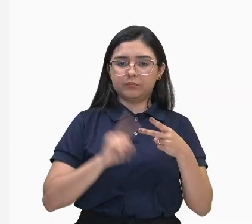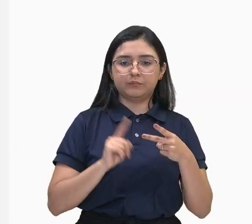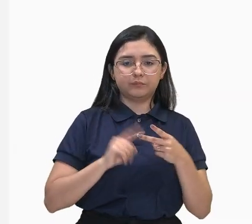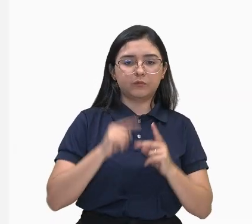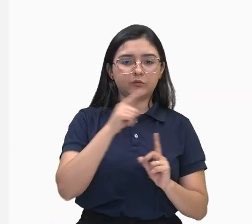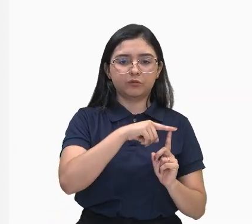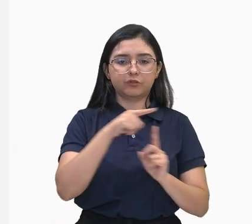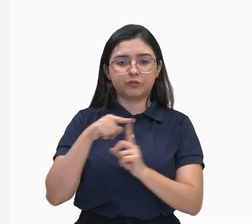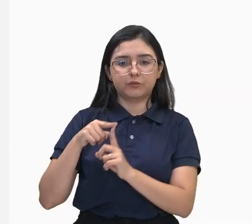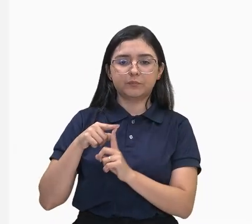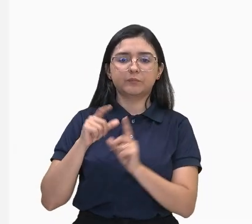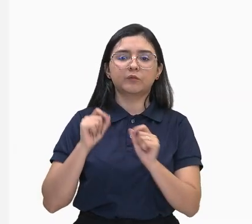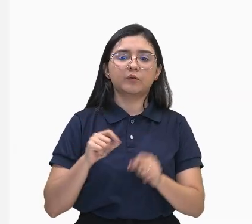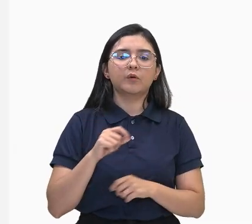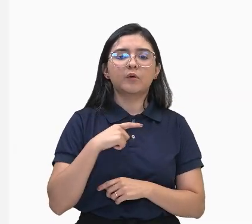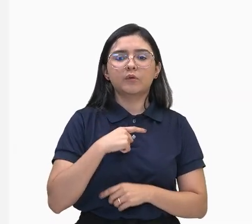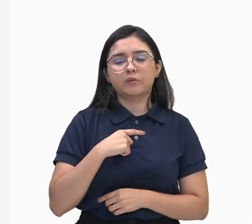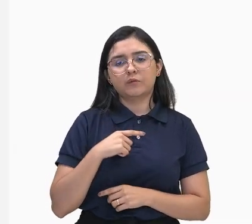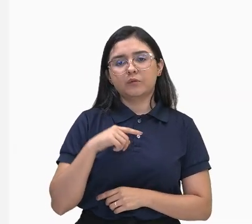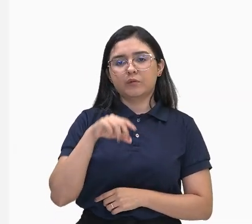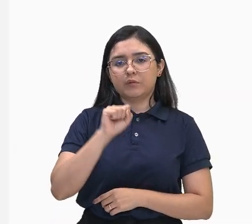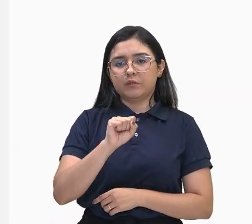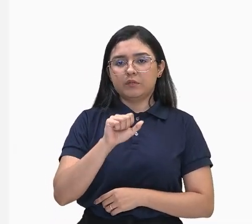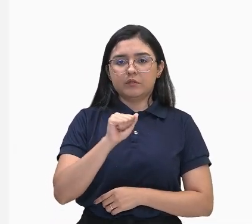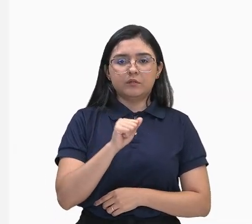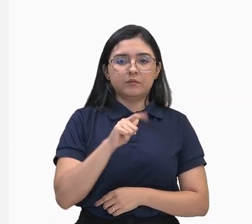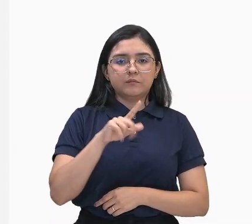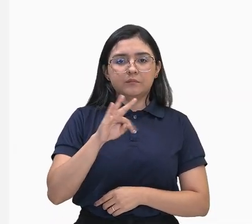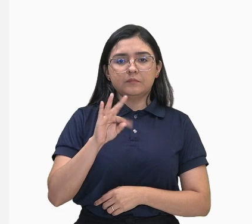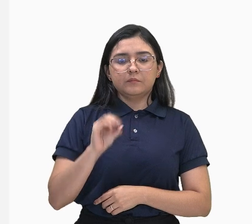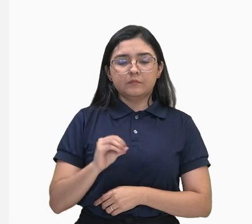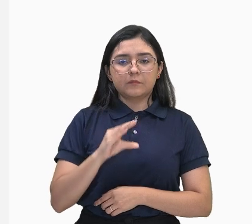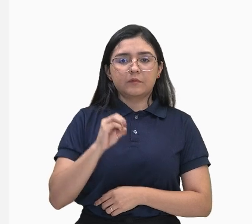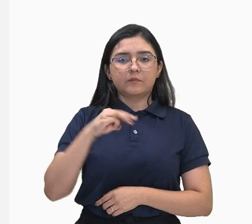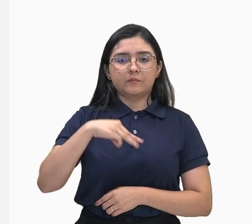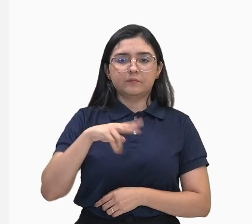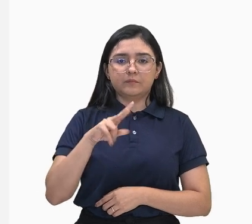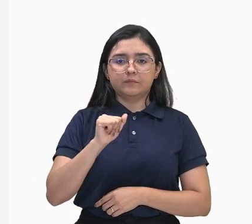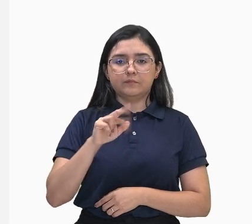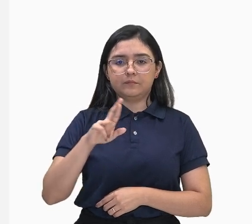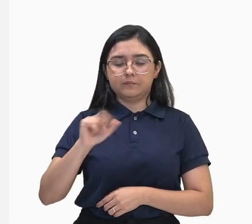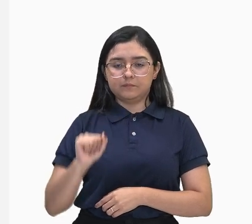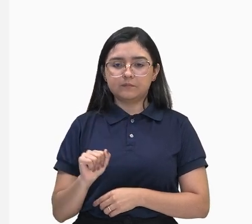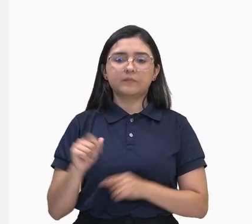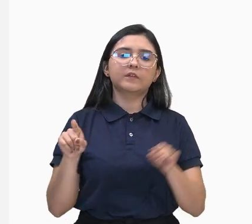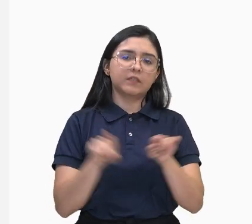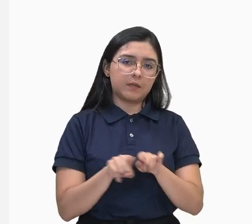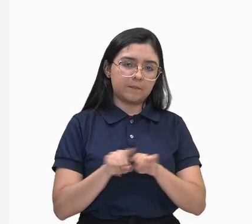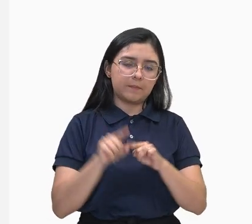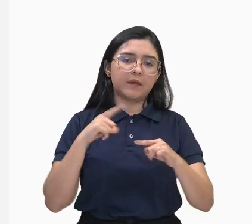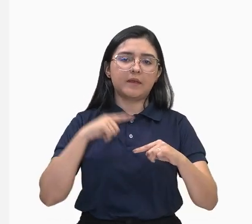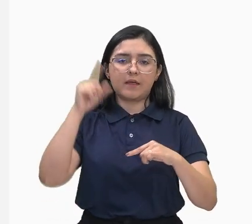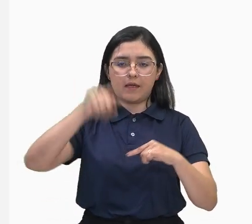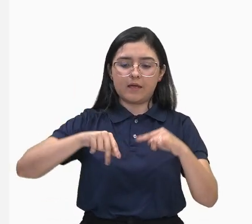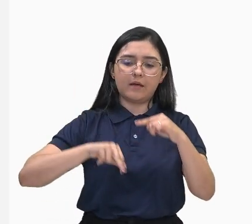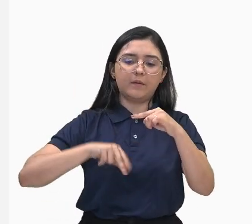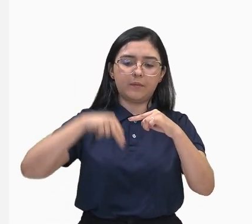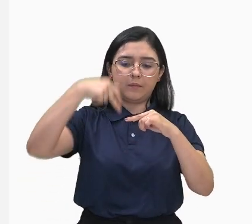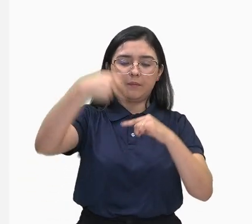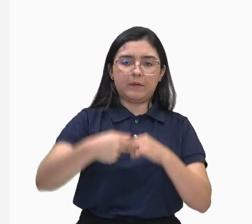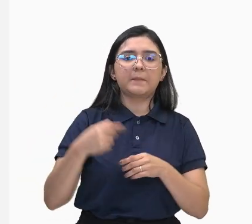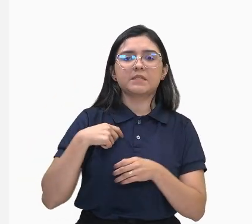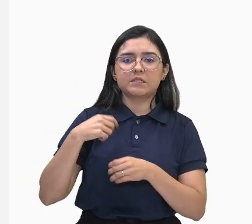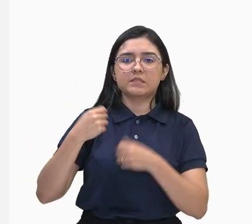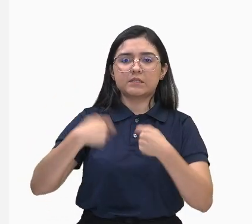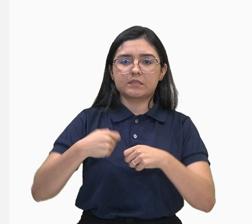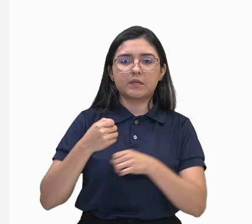O salto com vara, olha só. Ele também é um salto vertical, ok? Nele, o atleta também vai